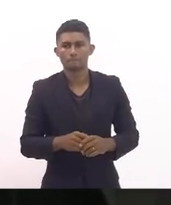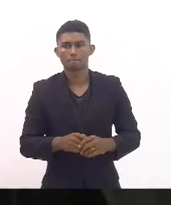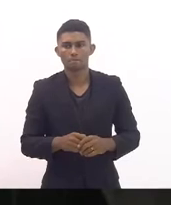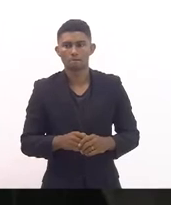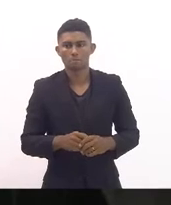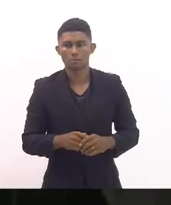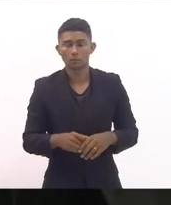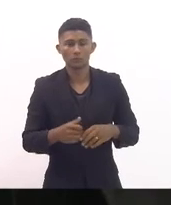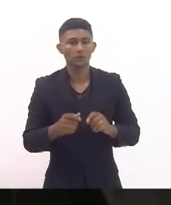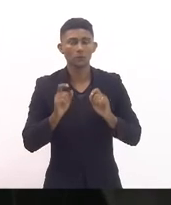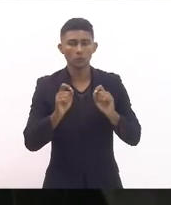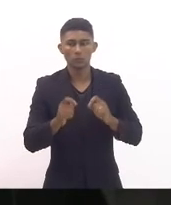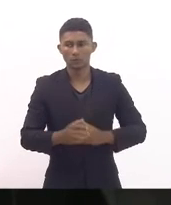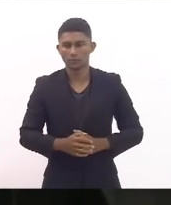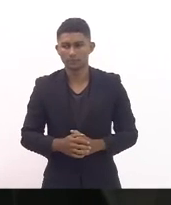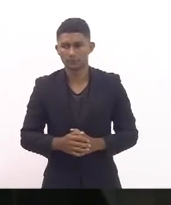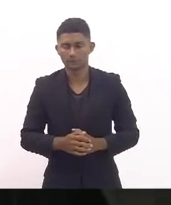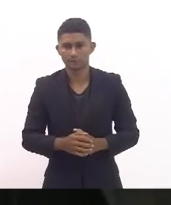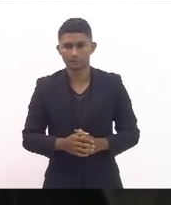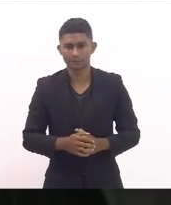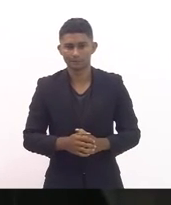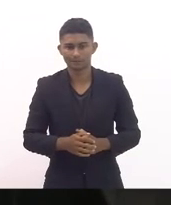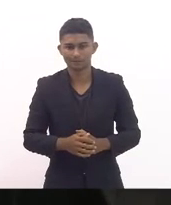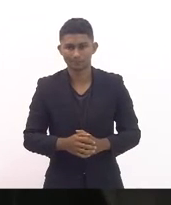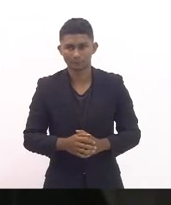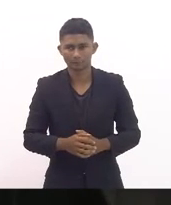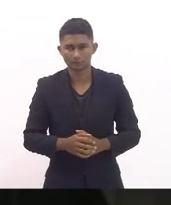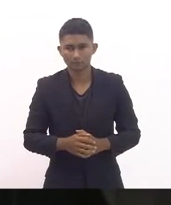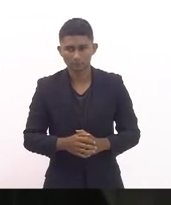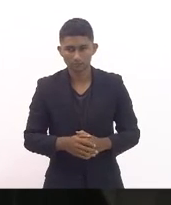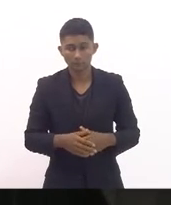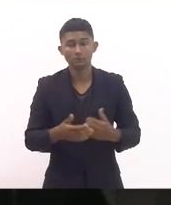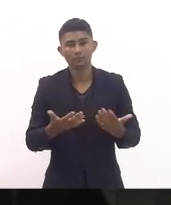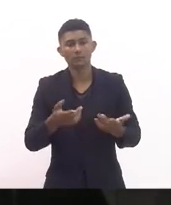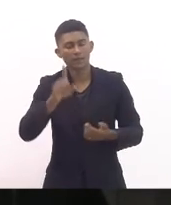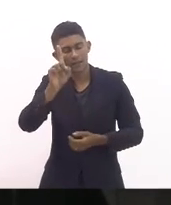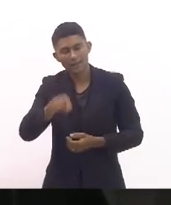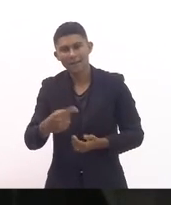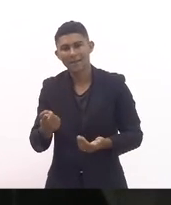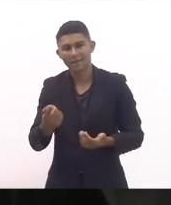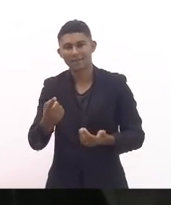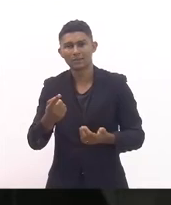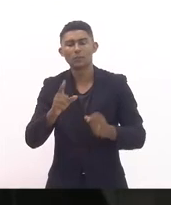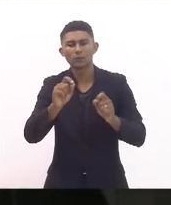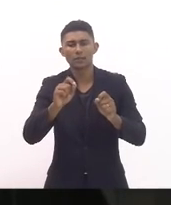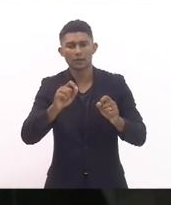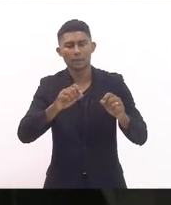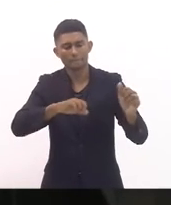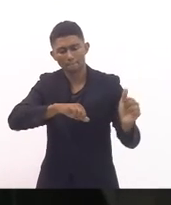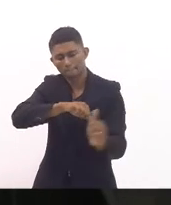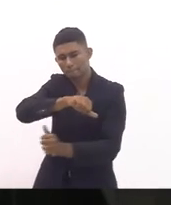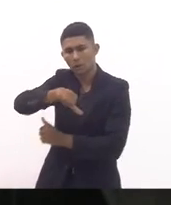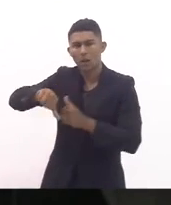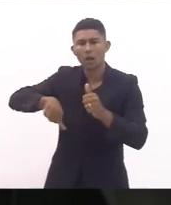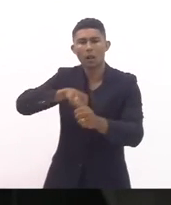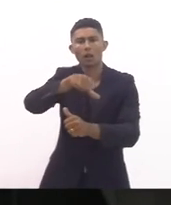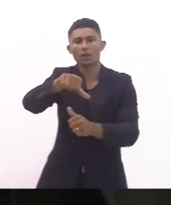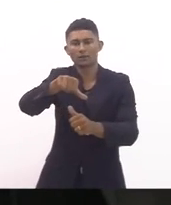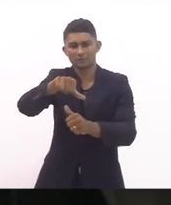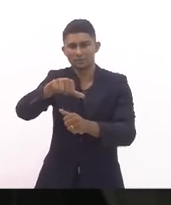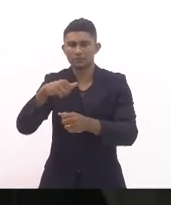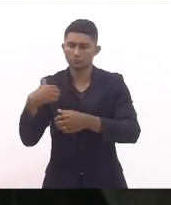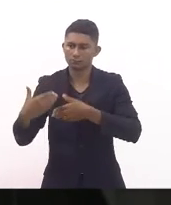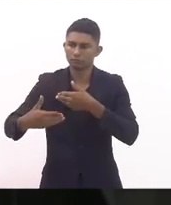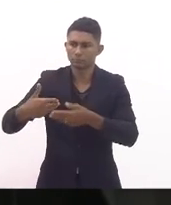editorias Econômica de grandes jornais é que foi a conversão progressiva isso se dá penso eu a